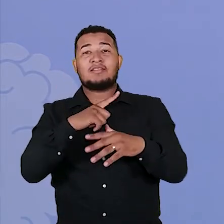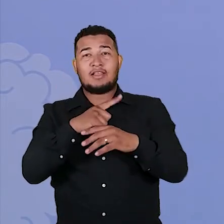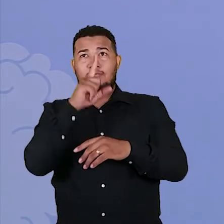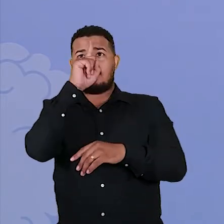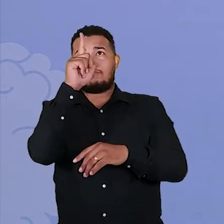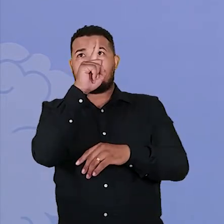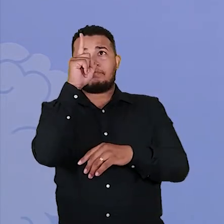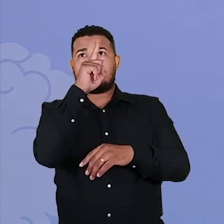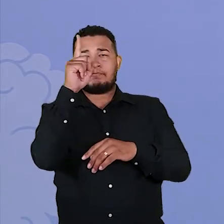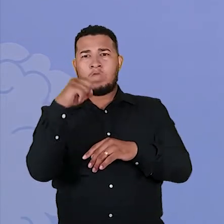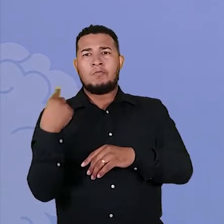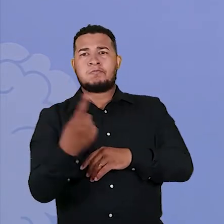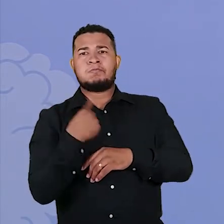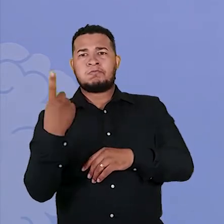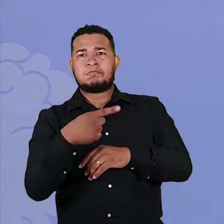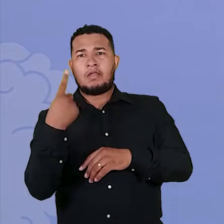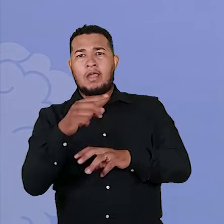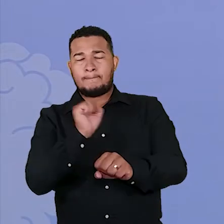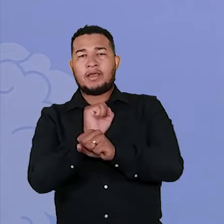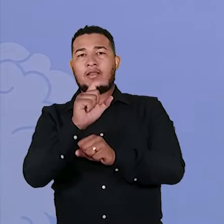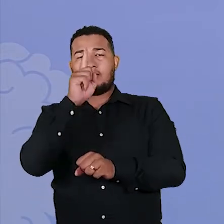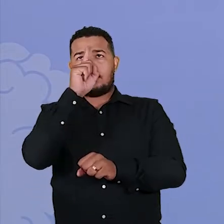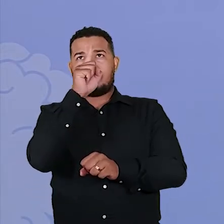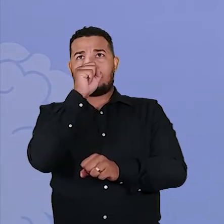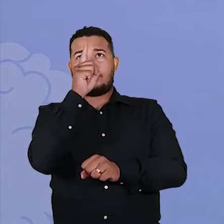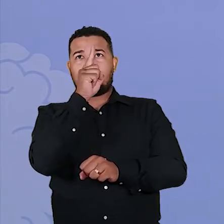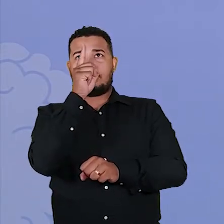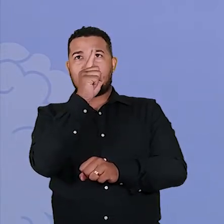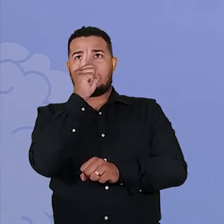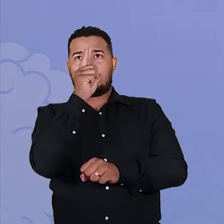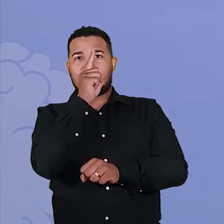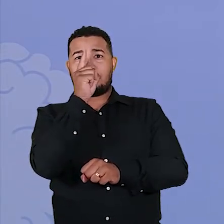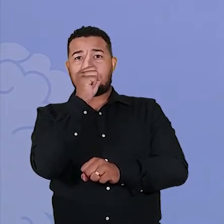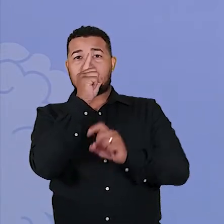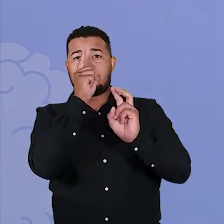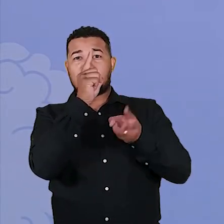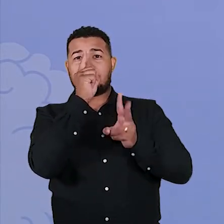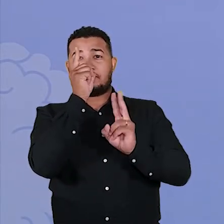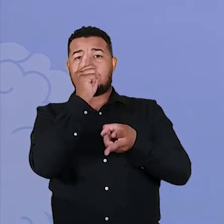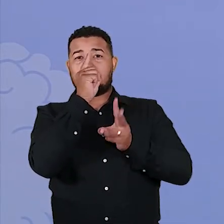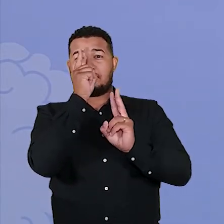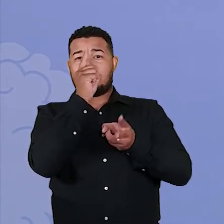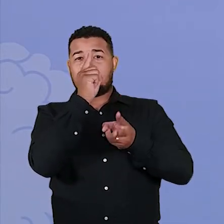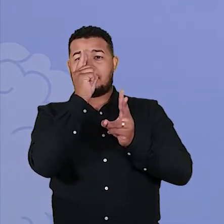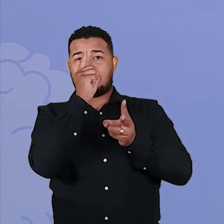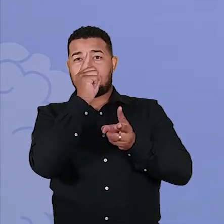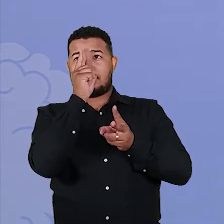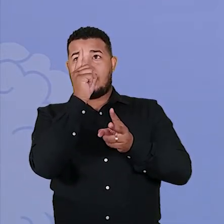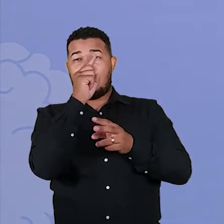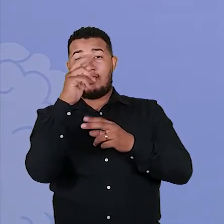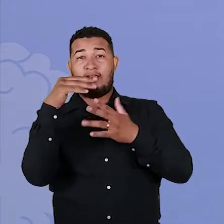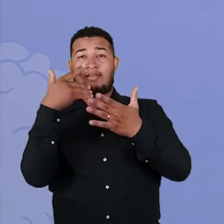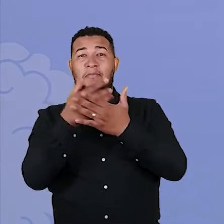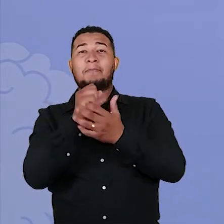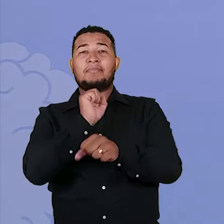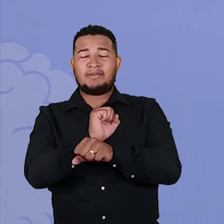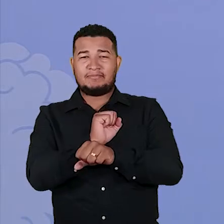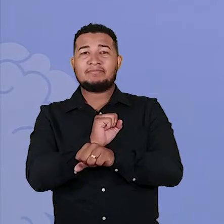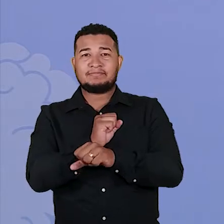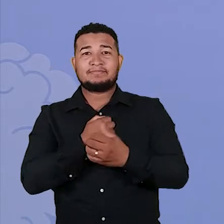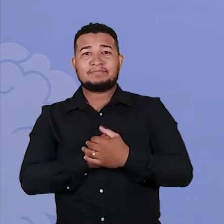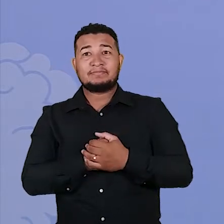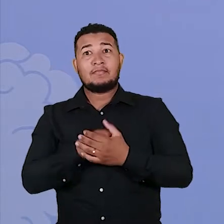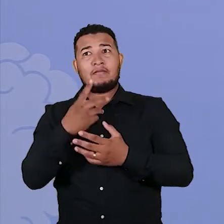movimento, ele também vai girar. Aí você para do nada e esse líquido ele vai continuar o movimento na inércia, tá?